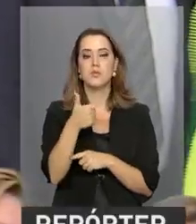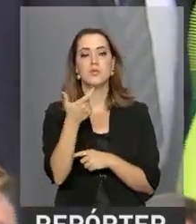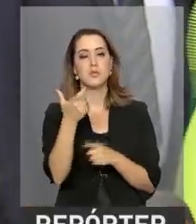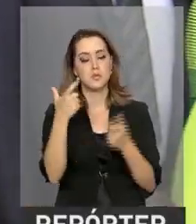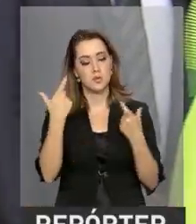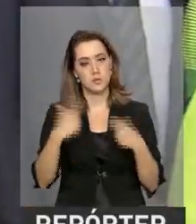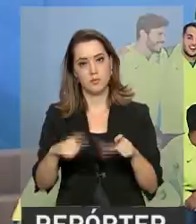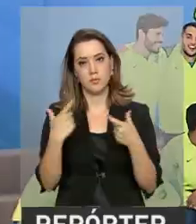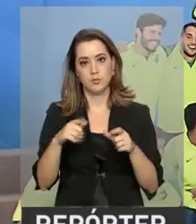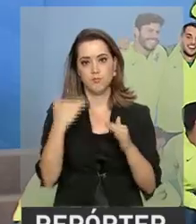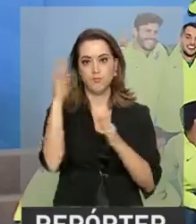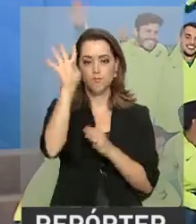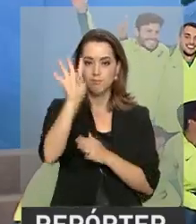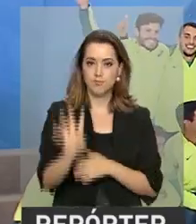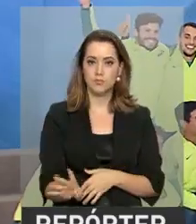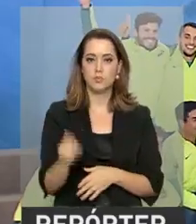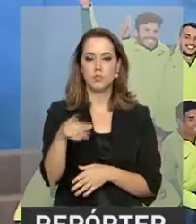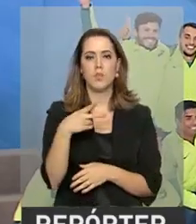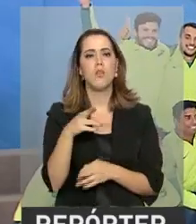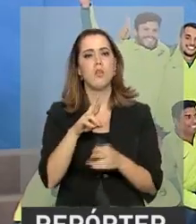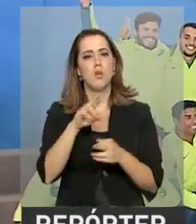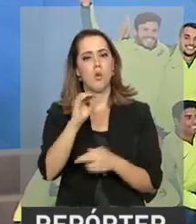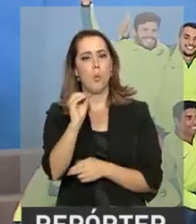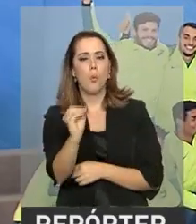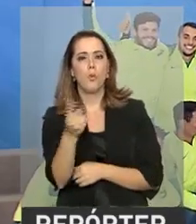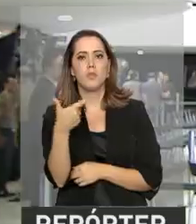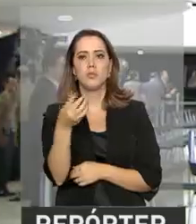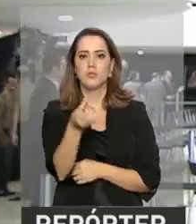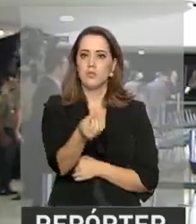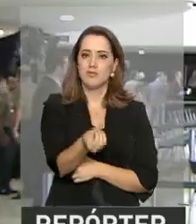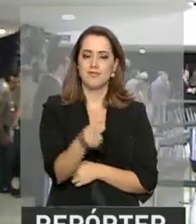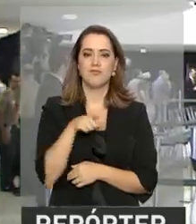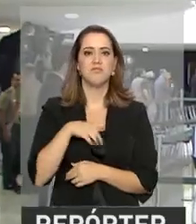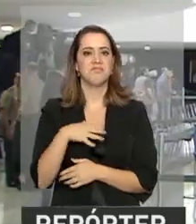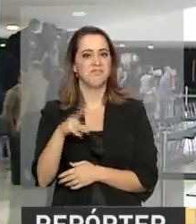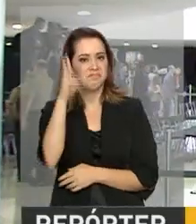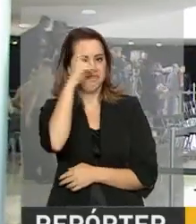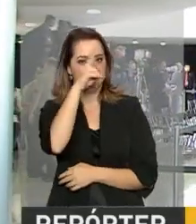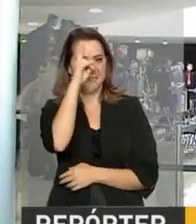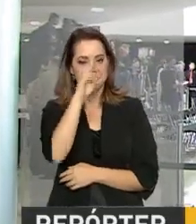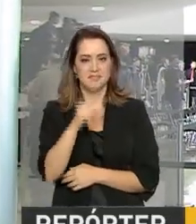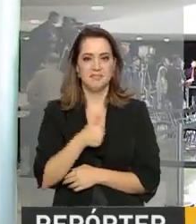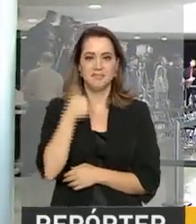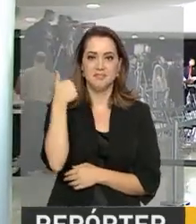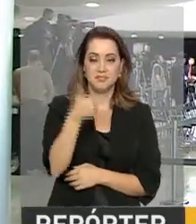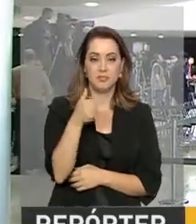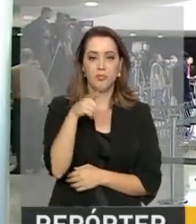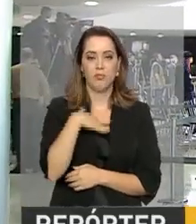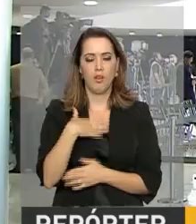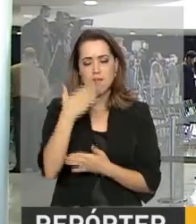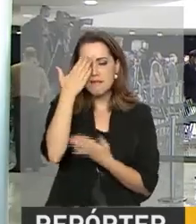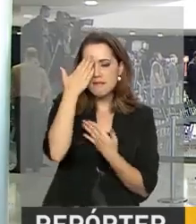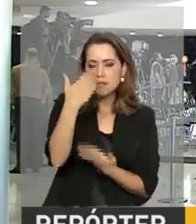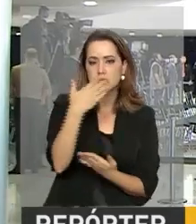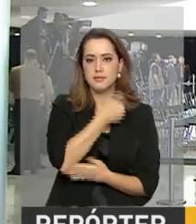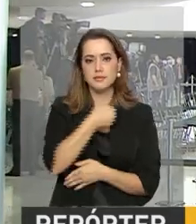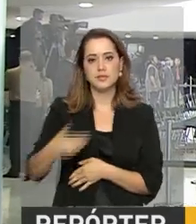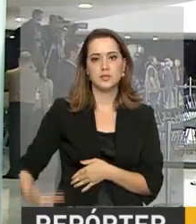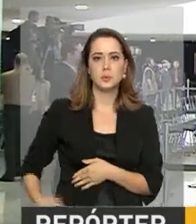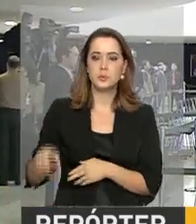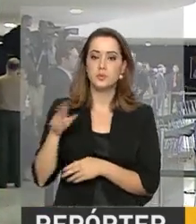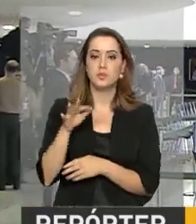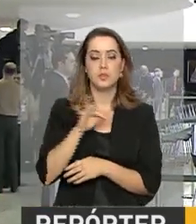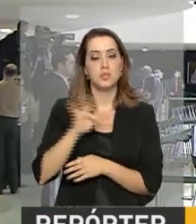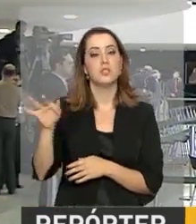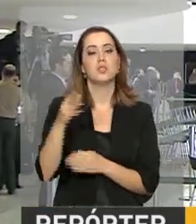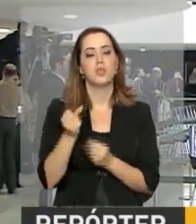E garantem, a Rio 2016 entrou para a história. Eu só tenho que agradecer ao governo federal, toda a estrutura que nós recebemos,